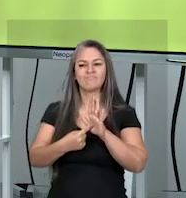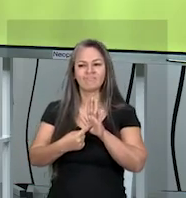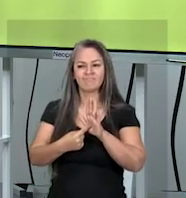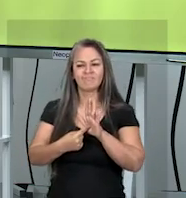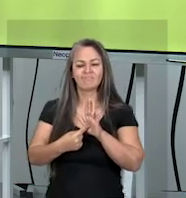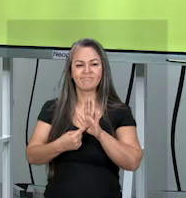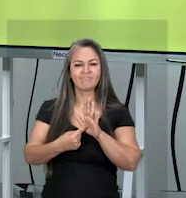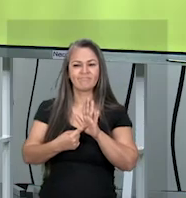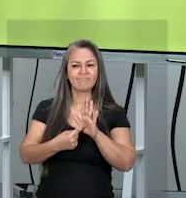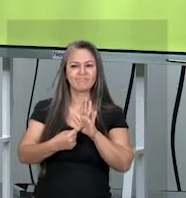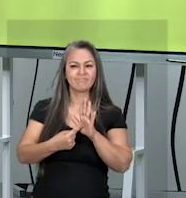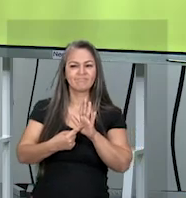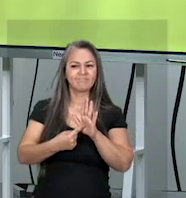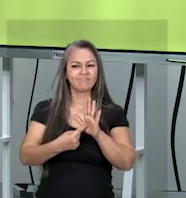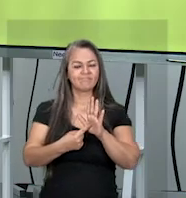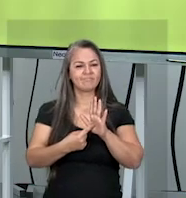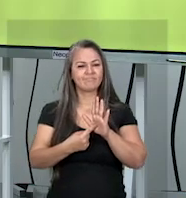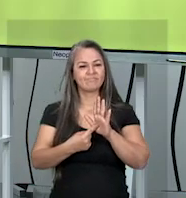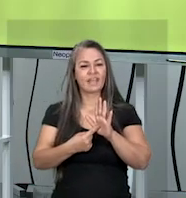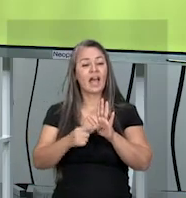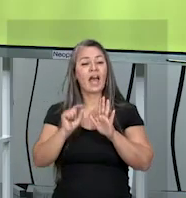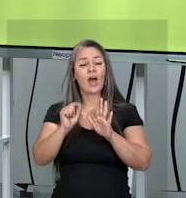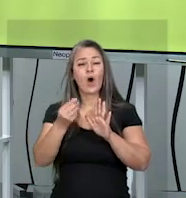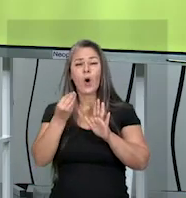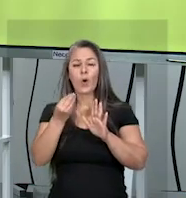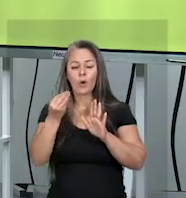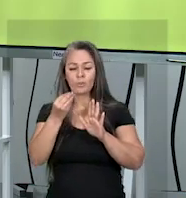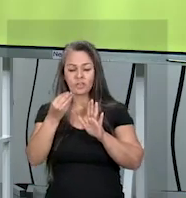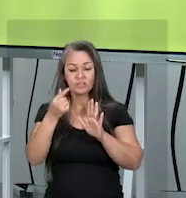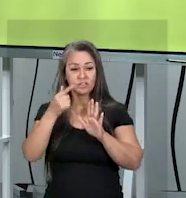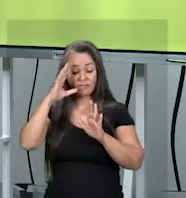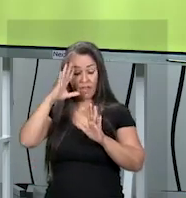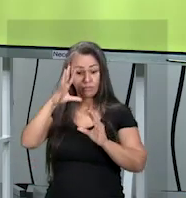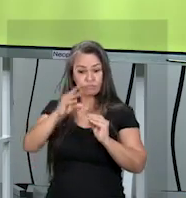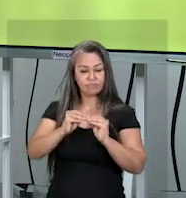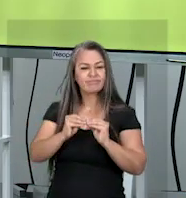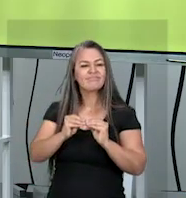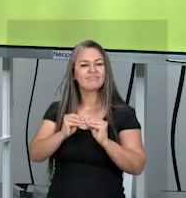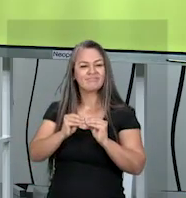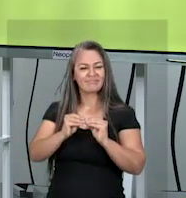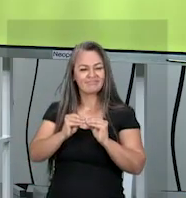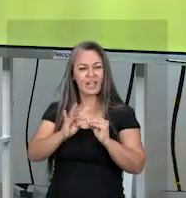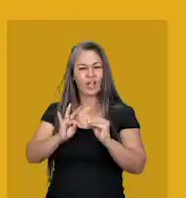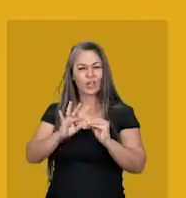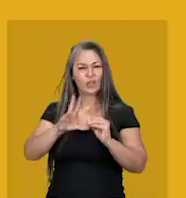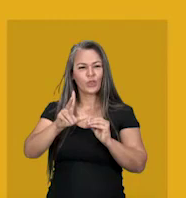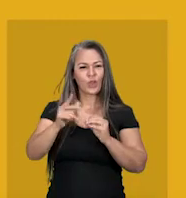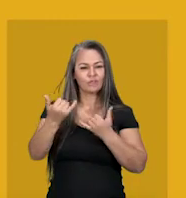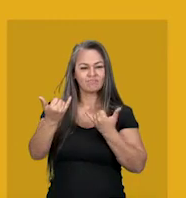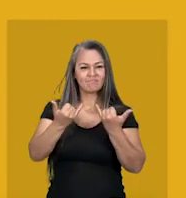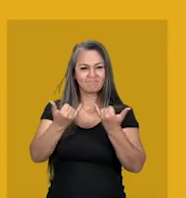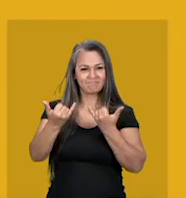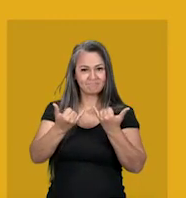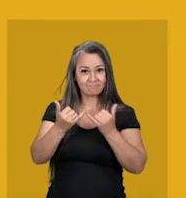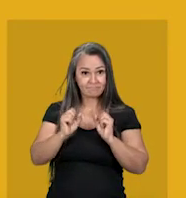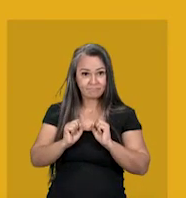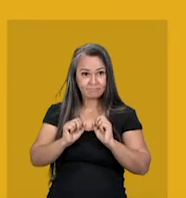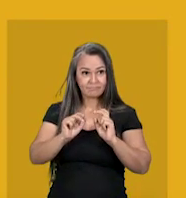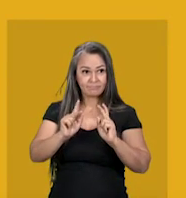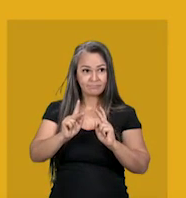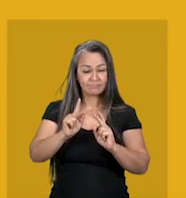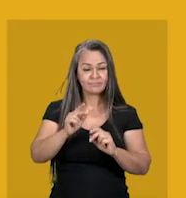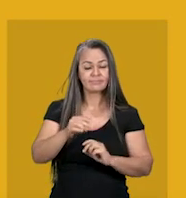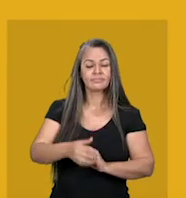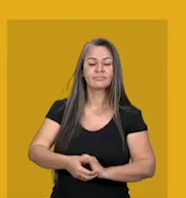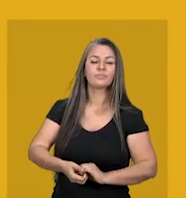aí o que a gente vai finalizar, fechar o que a gente trouxe do continente africano, né? E aí fazer essas